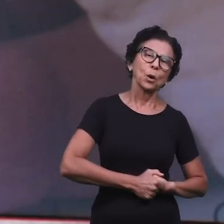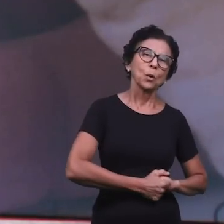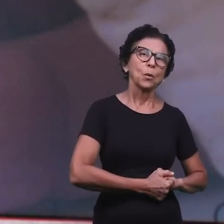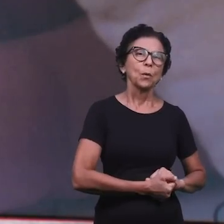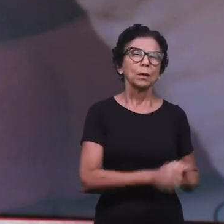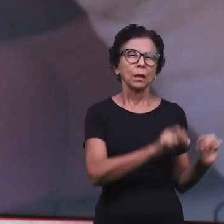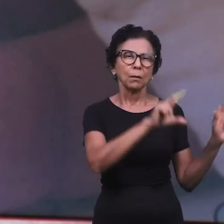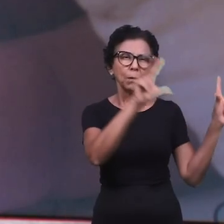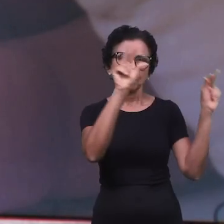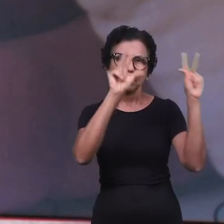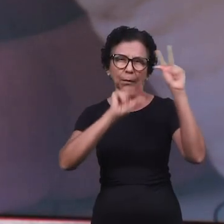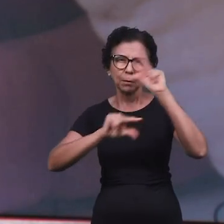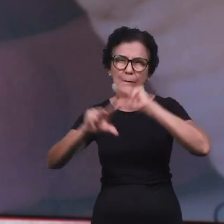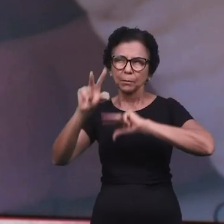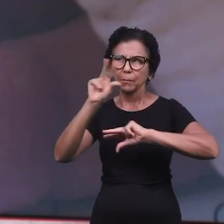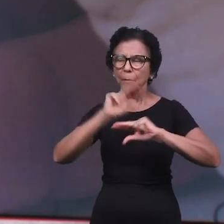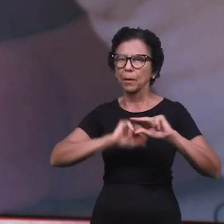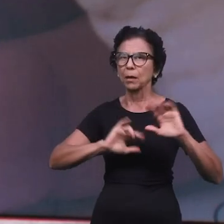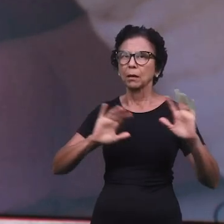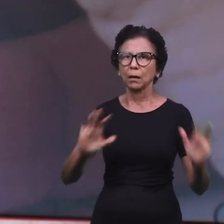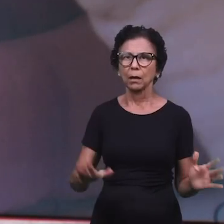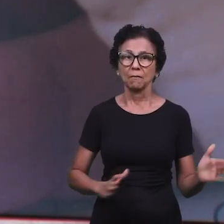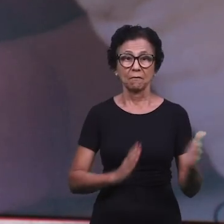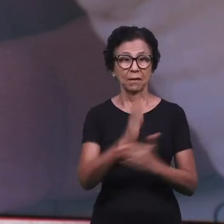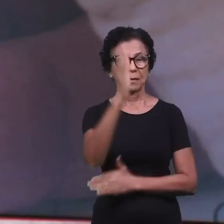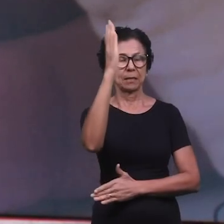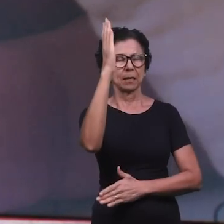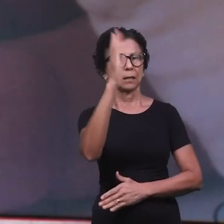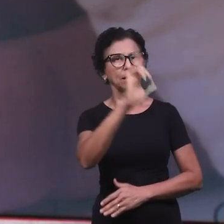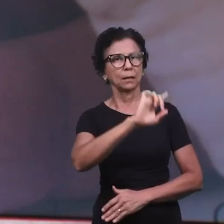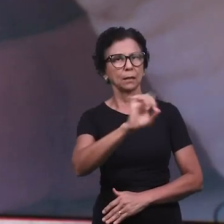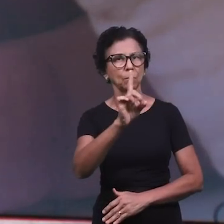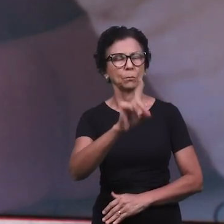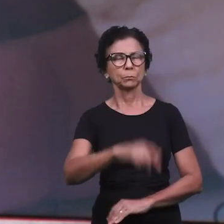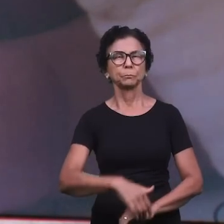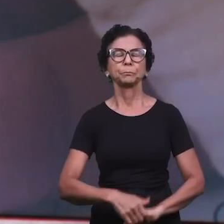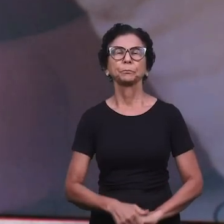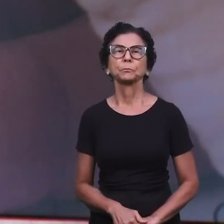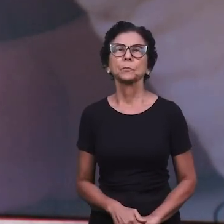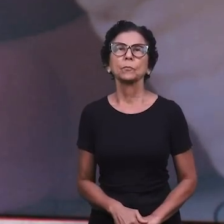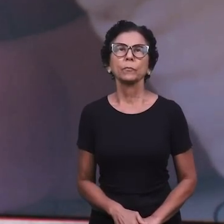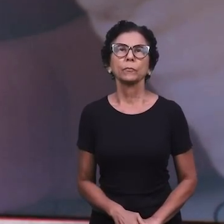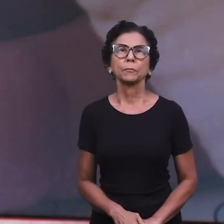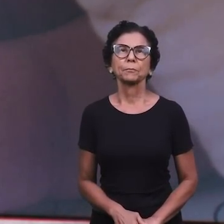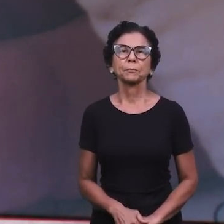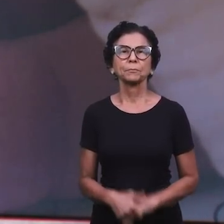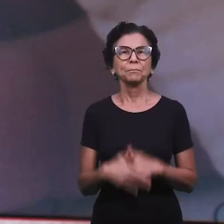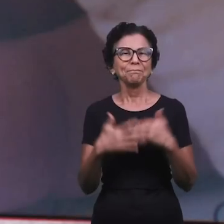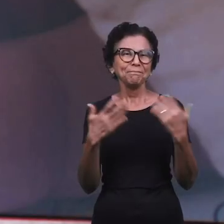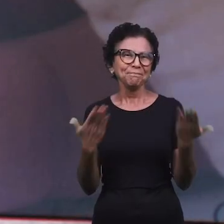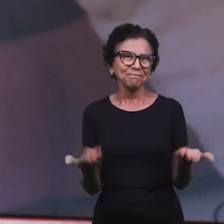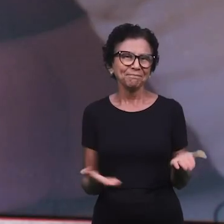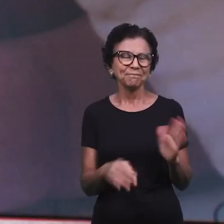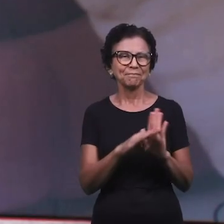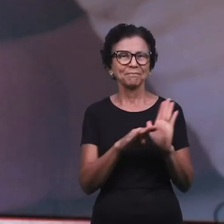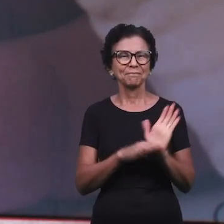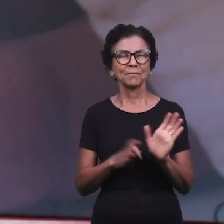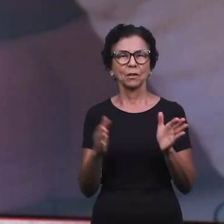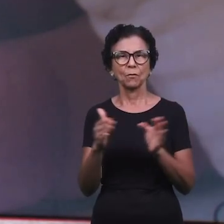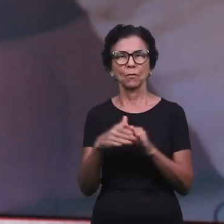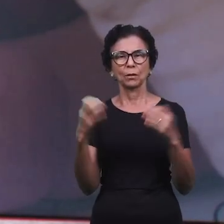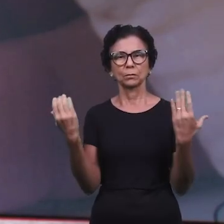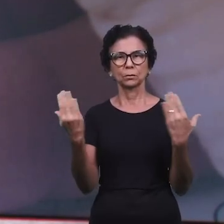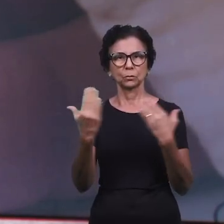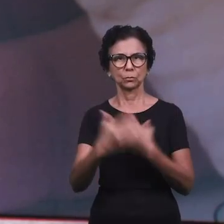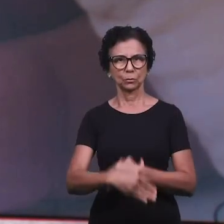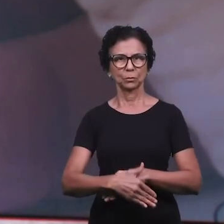como métodos revolucionários. Isso não existe, tudo bem? Então, pessoal, esse foi o nosso programa Foco